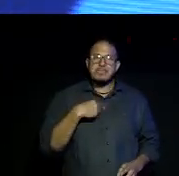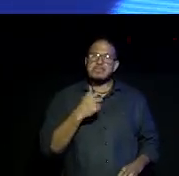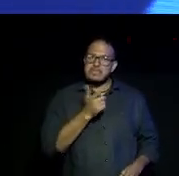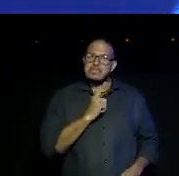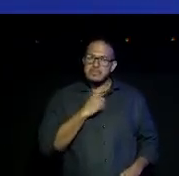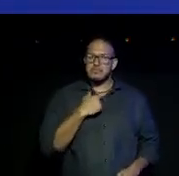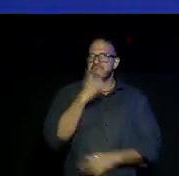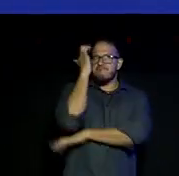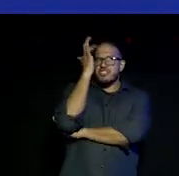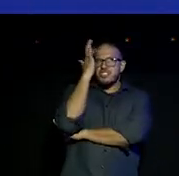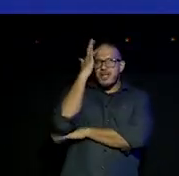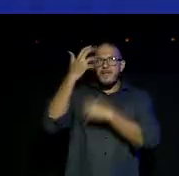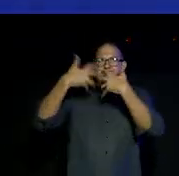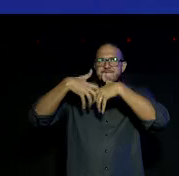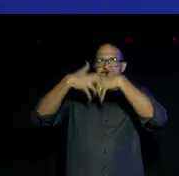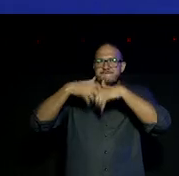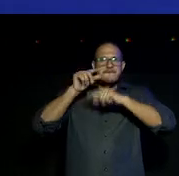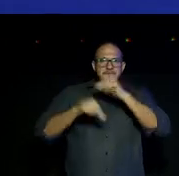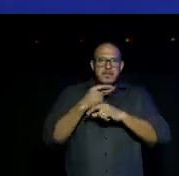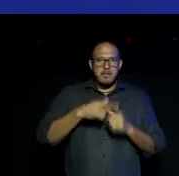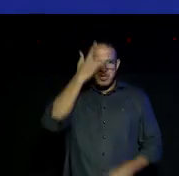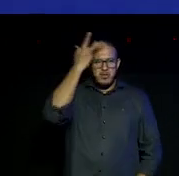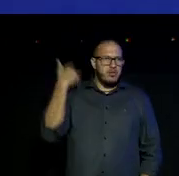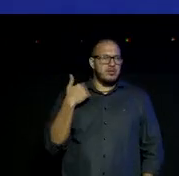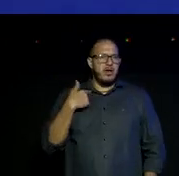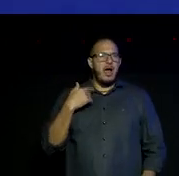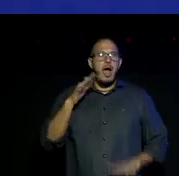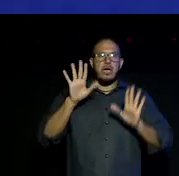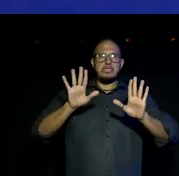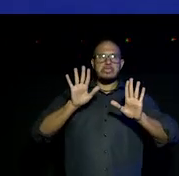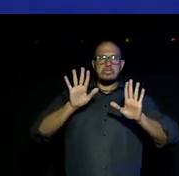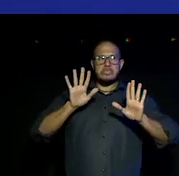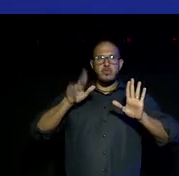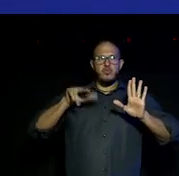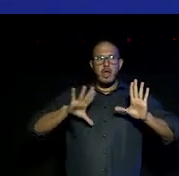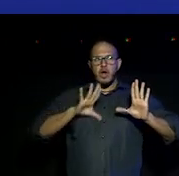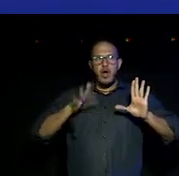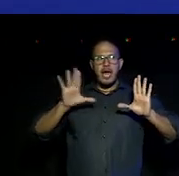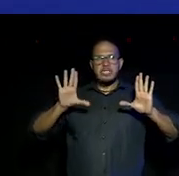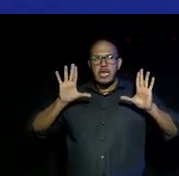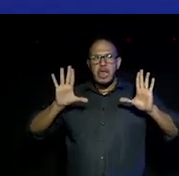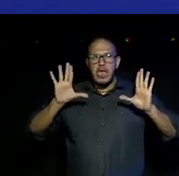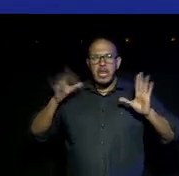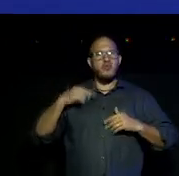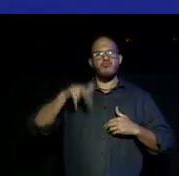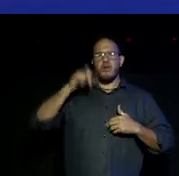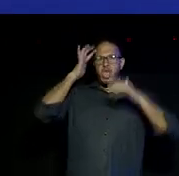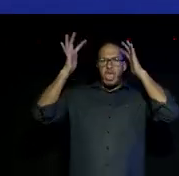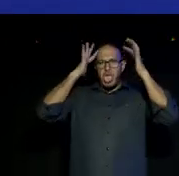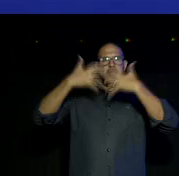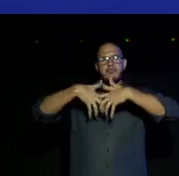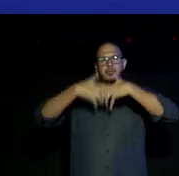tendo tido a cabeça um dia. E quem perde, nunca tendo tido cabeça. Isso é o